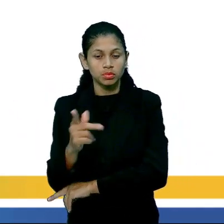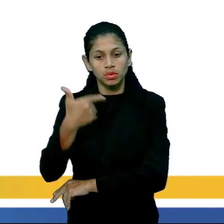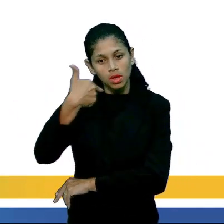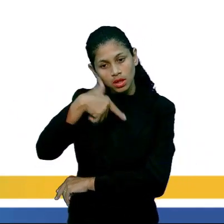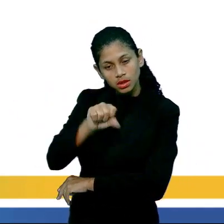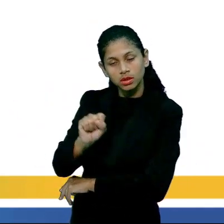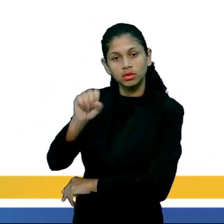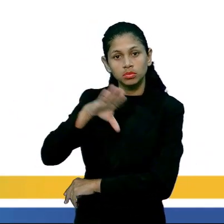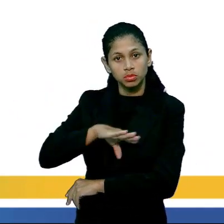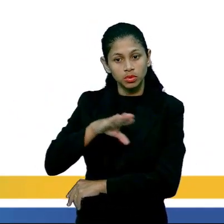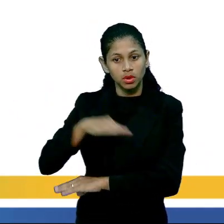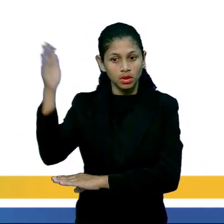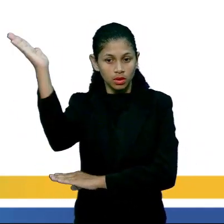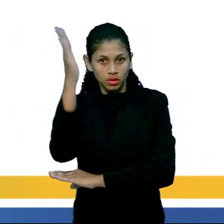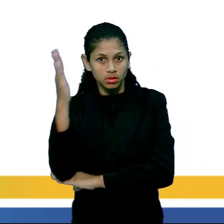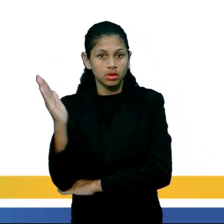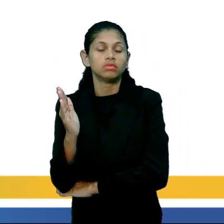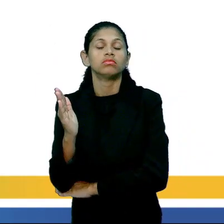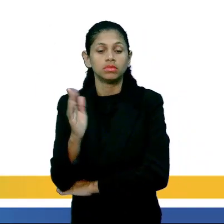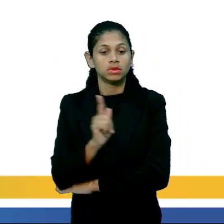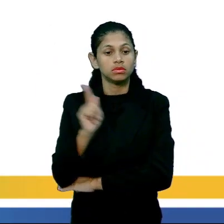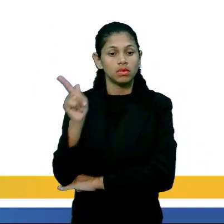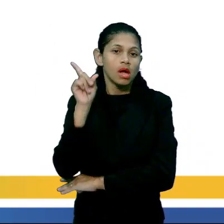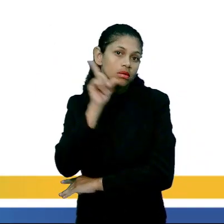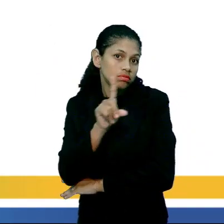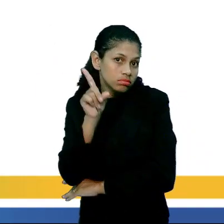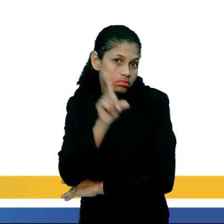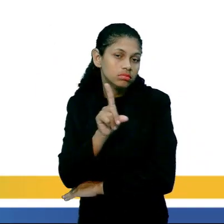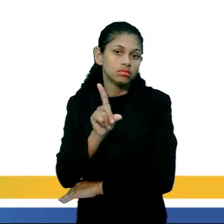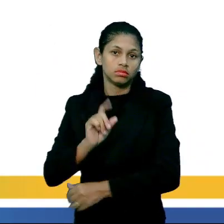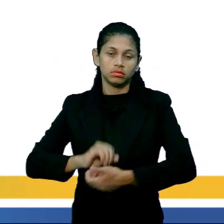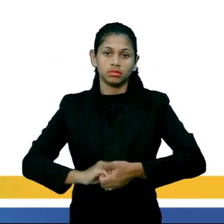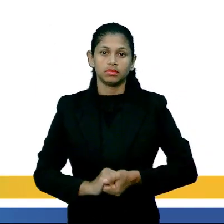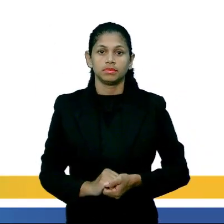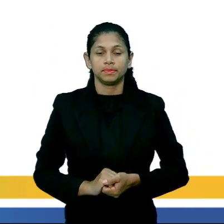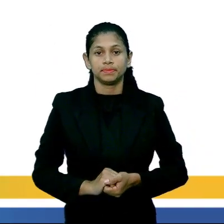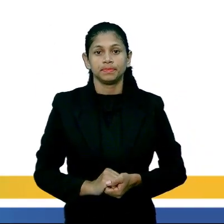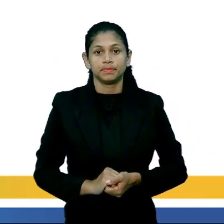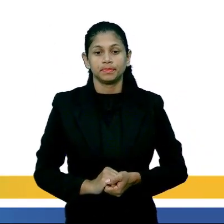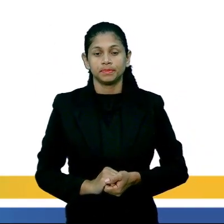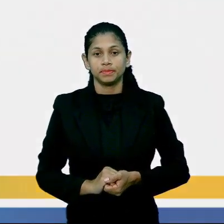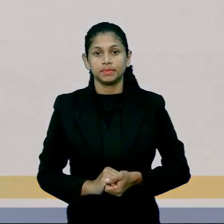do Brasil e dos Estados Unidos.